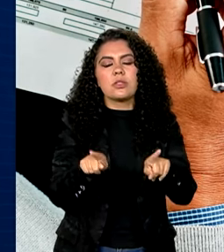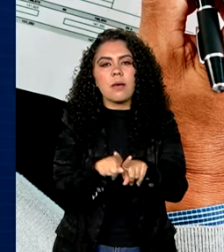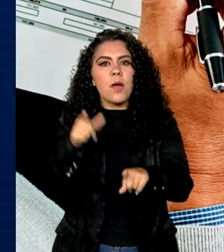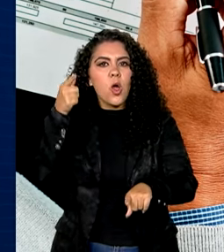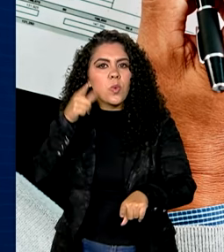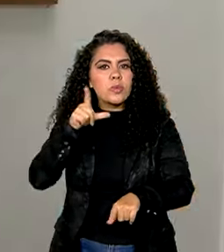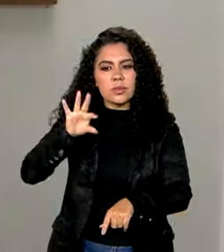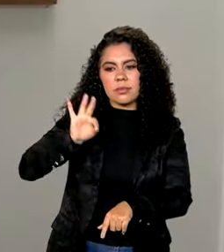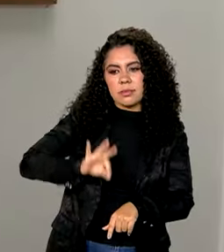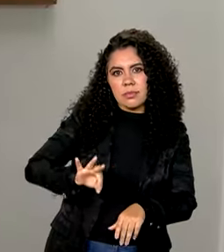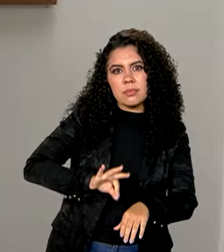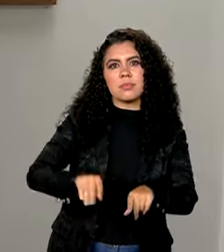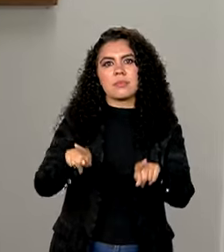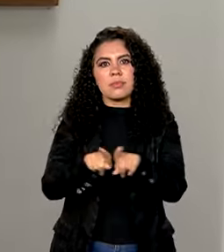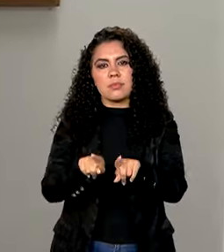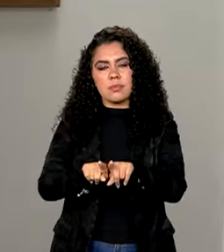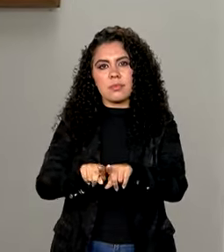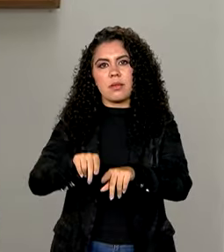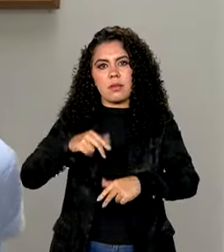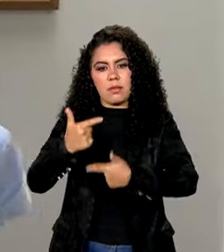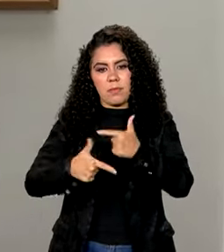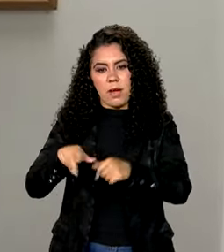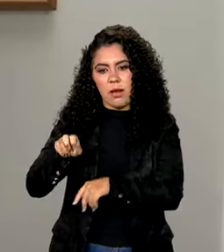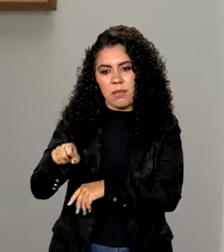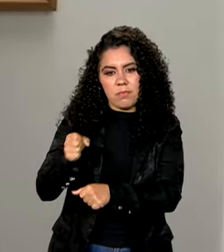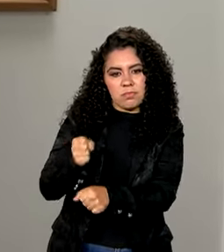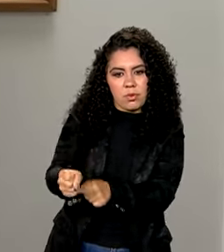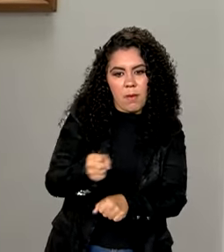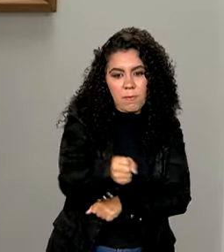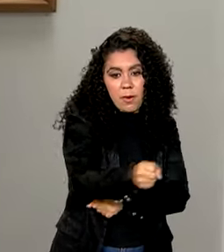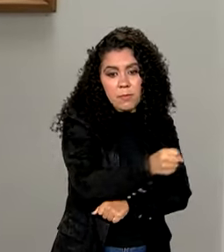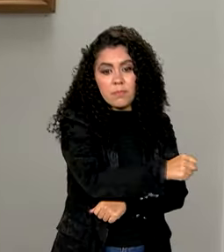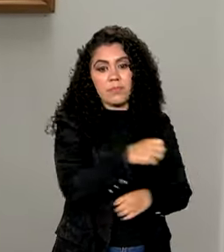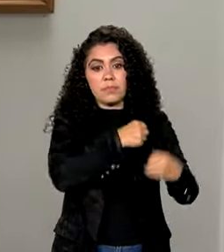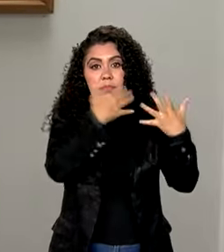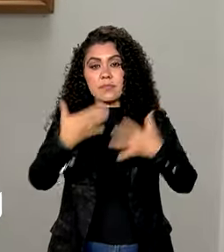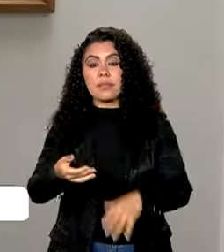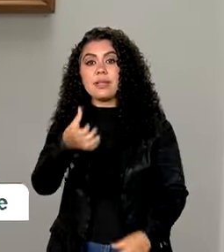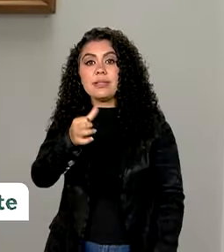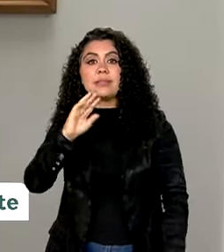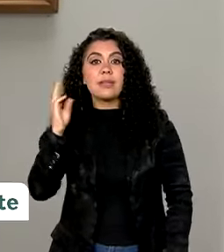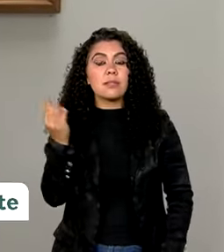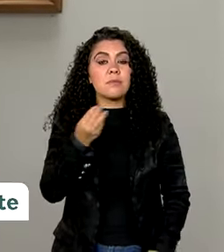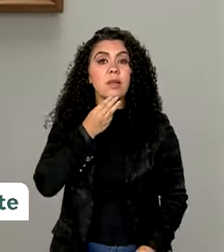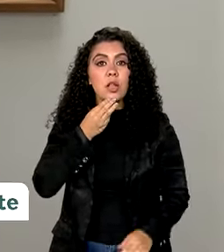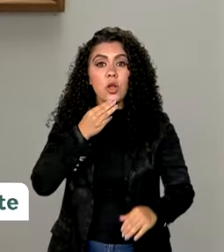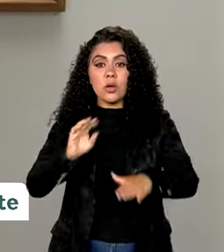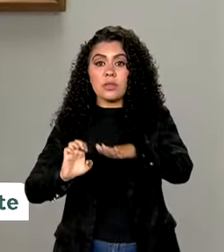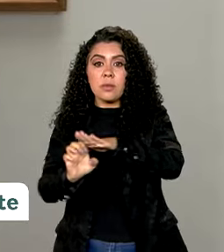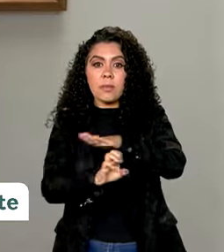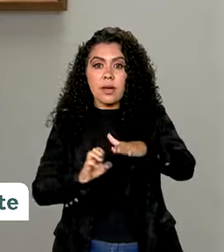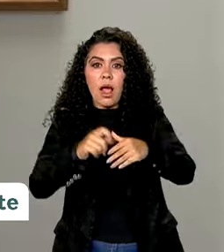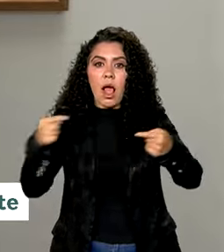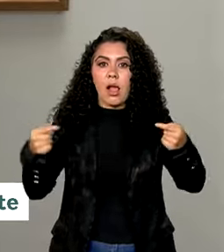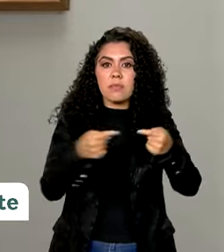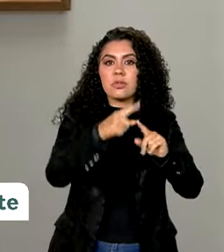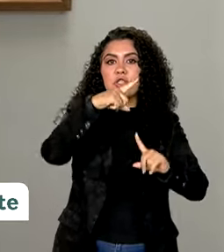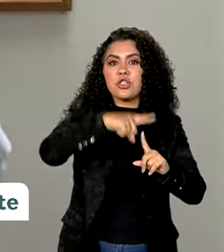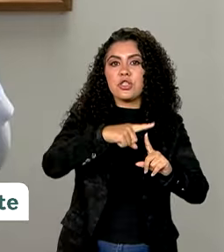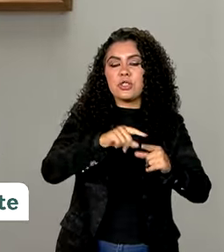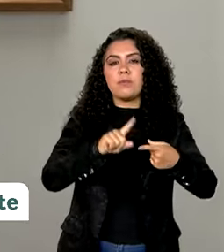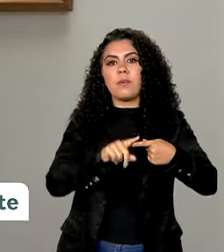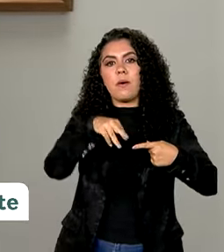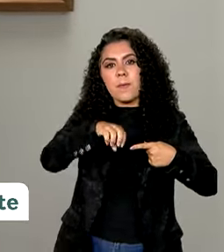e renda. 6 milhões de empresários estão enrolados nas suas contas aí. São aqueles empresários que são MEIs ou que são simples, né? Que